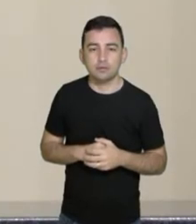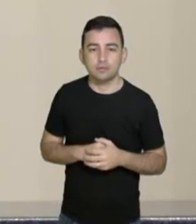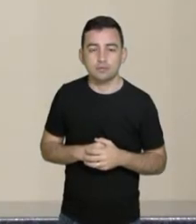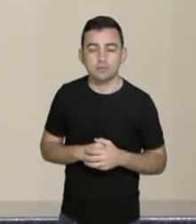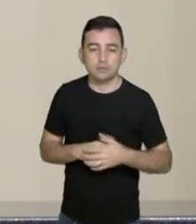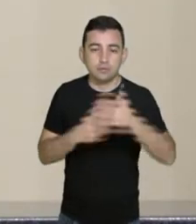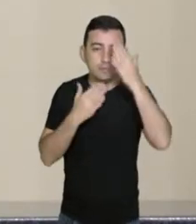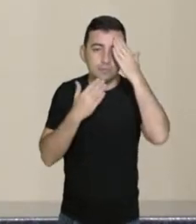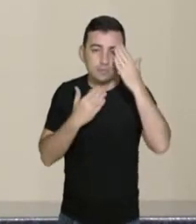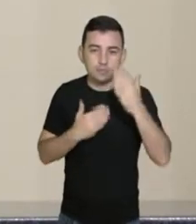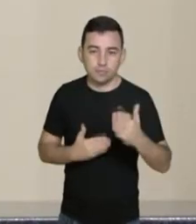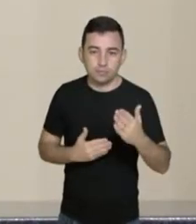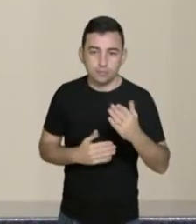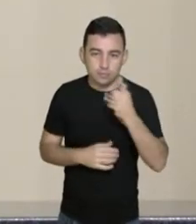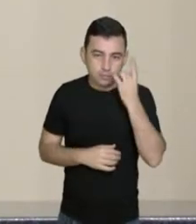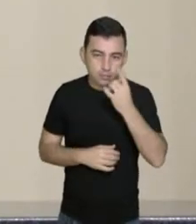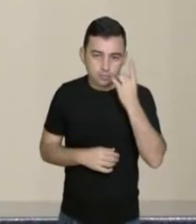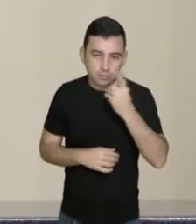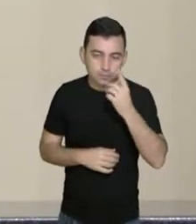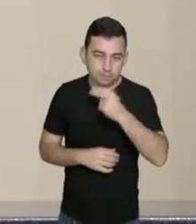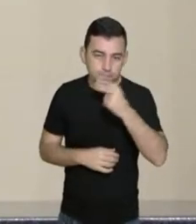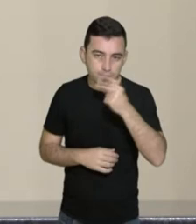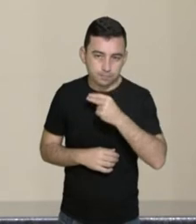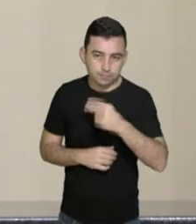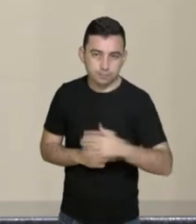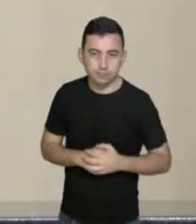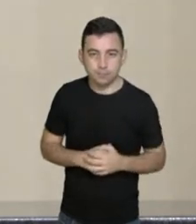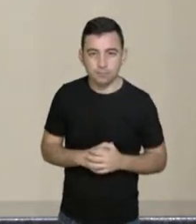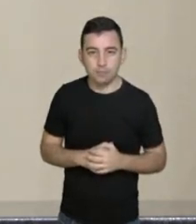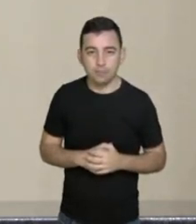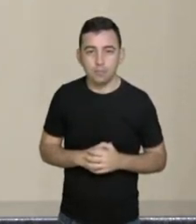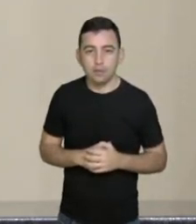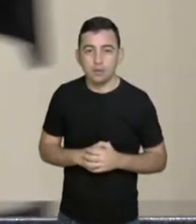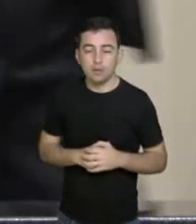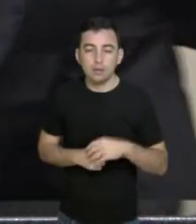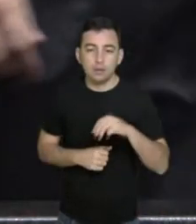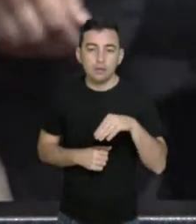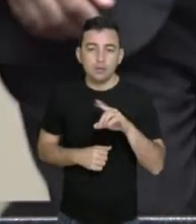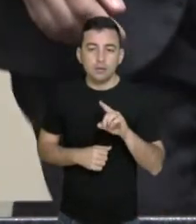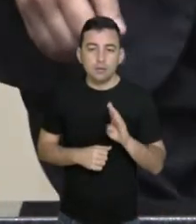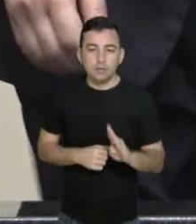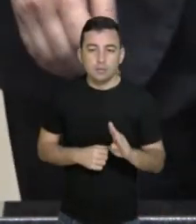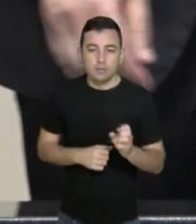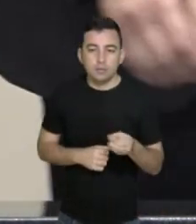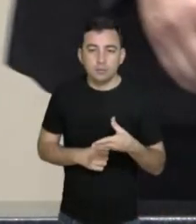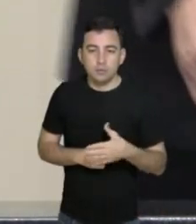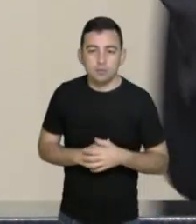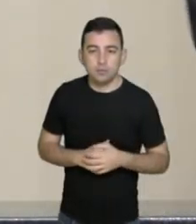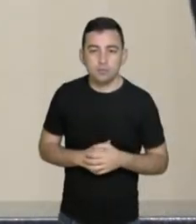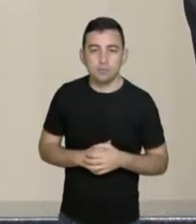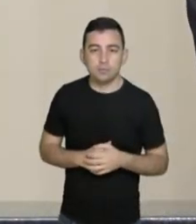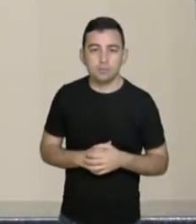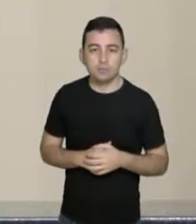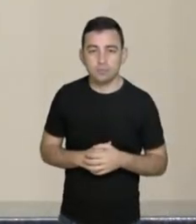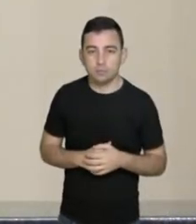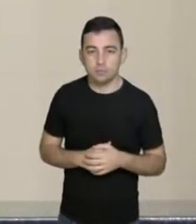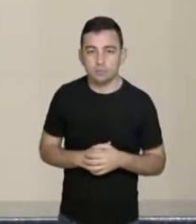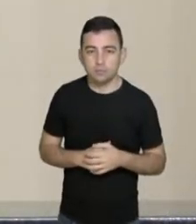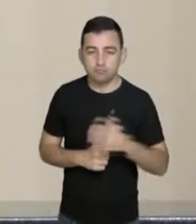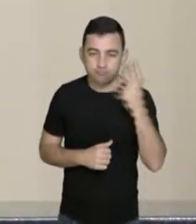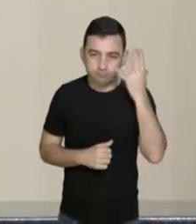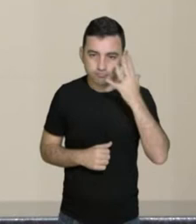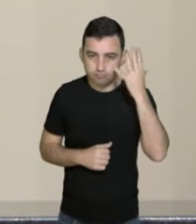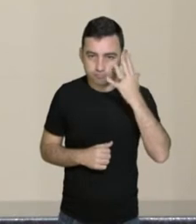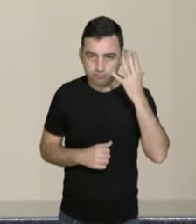Obrigado ao deputado Kennedy Nunes, ainda no bloco MDB novo. Para fazer uso da